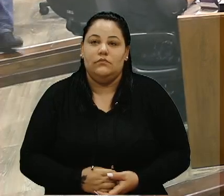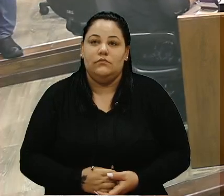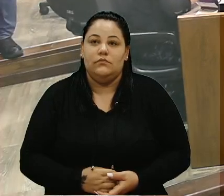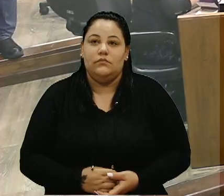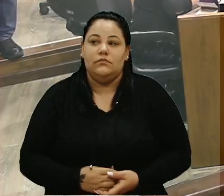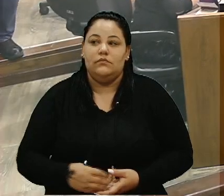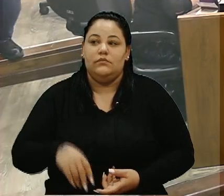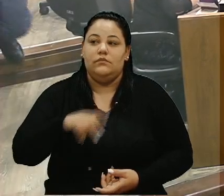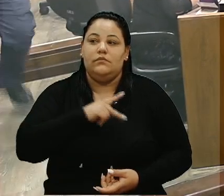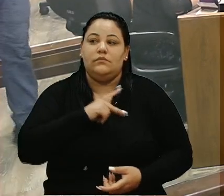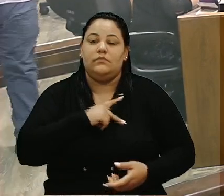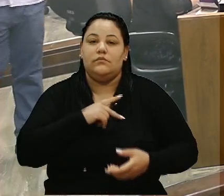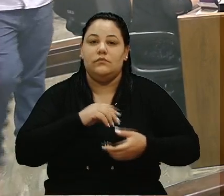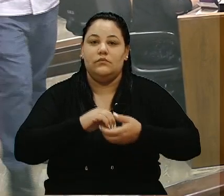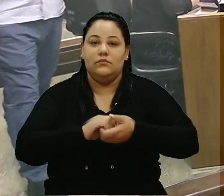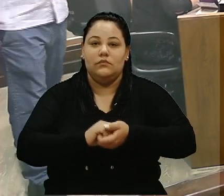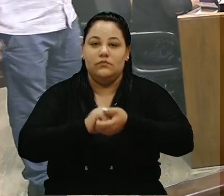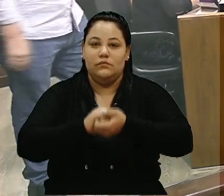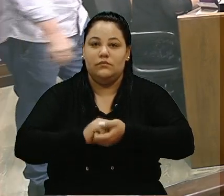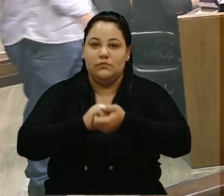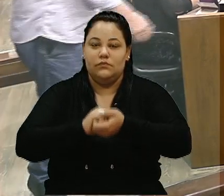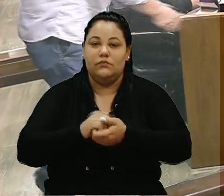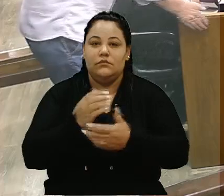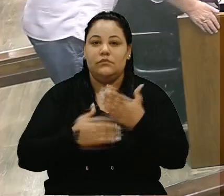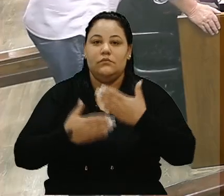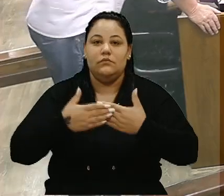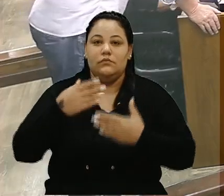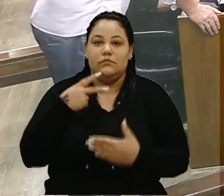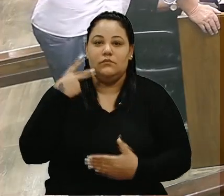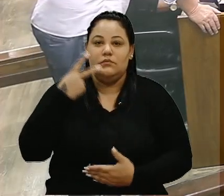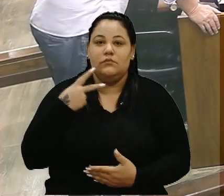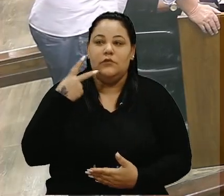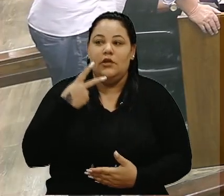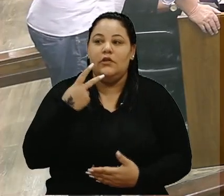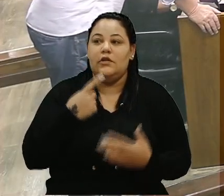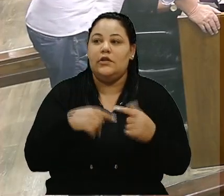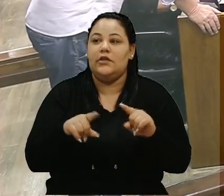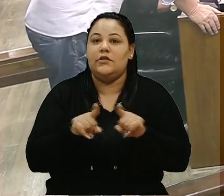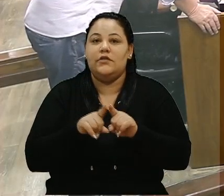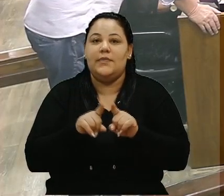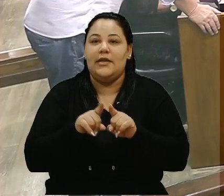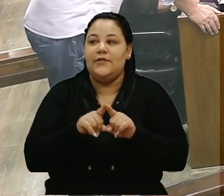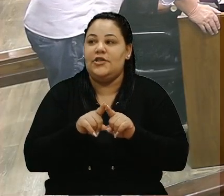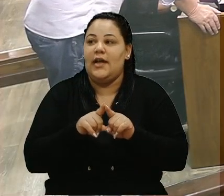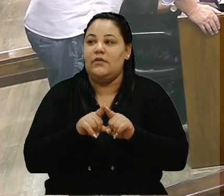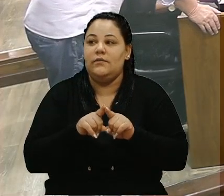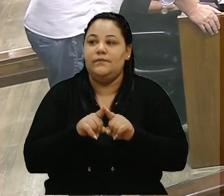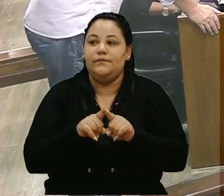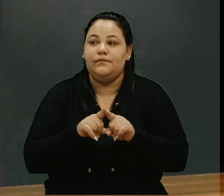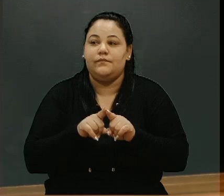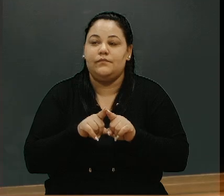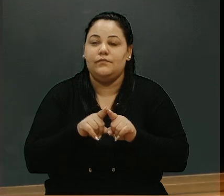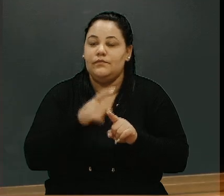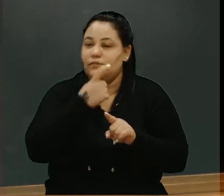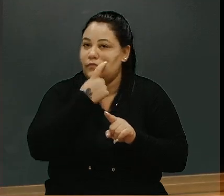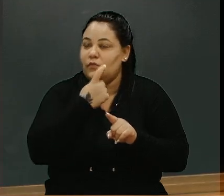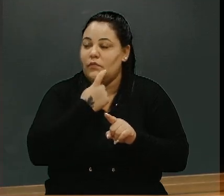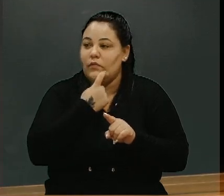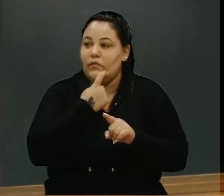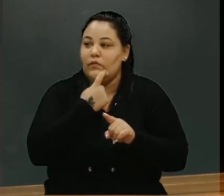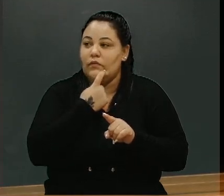Presidente, meus cumprimentos ao senhor, meus cumprimentos aos demais vereadores, minha solidariedade ao vereador Wagner. Hoje eu trago um